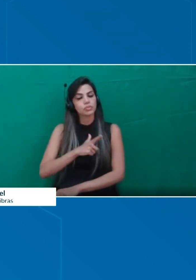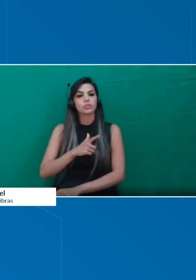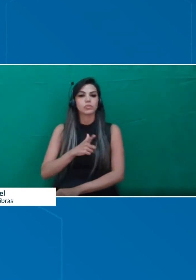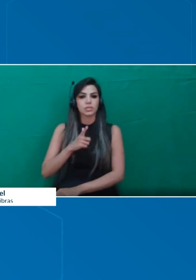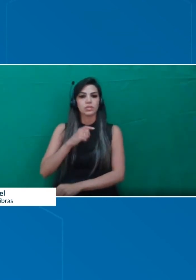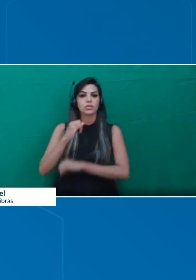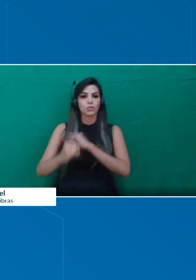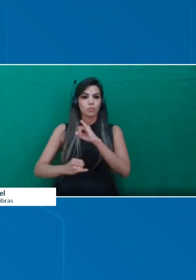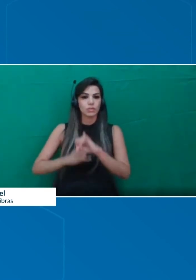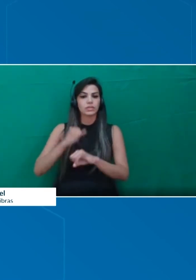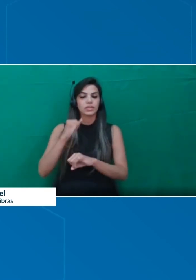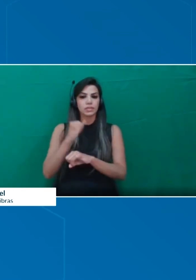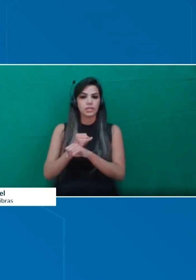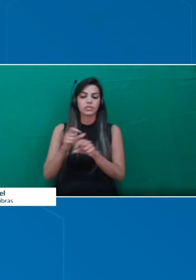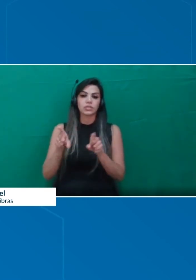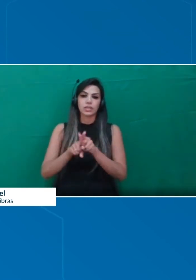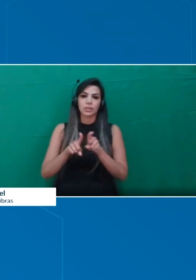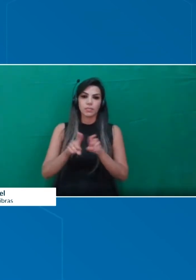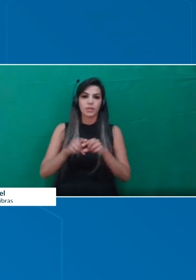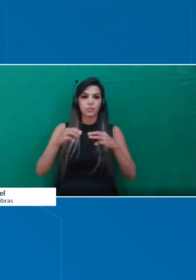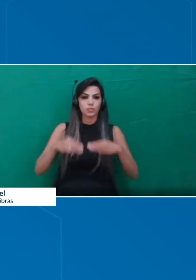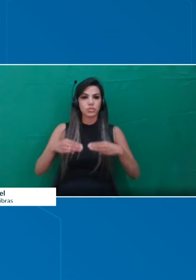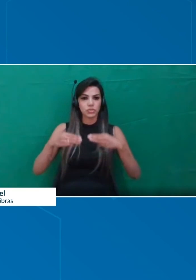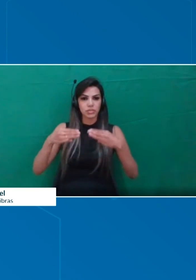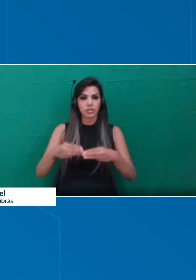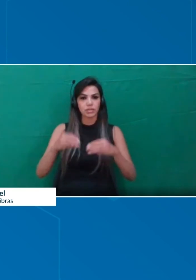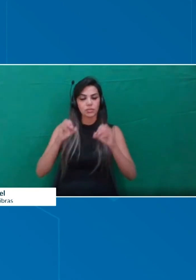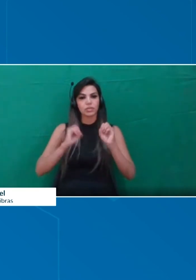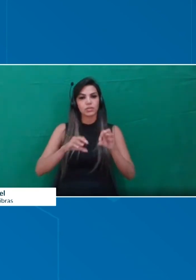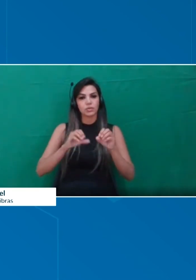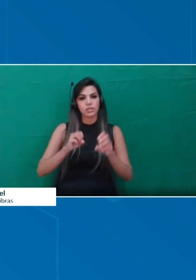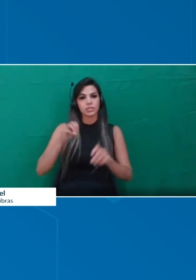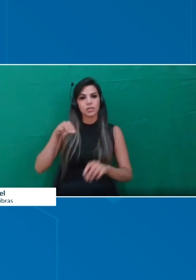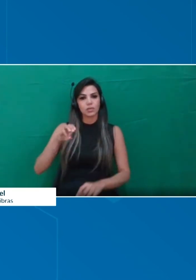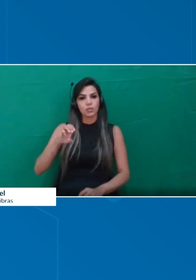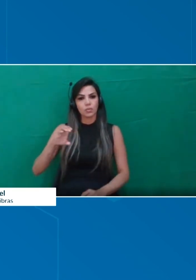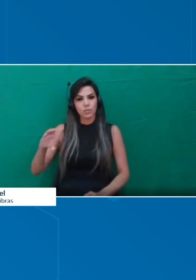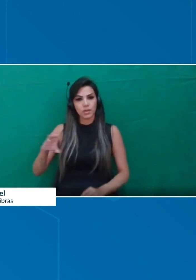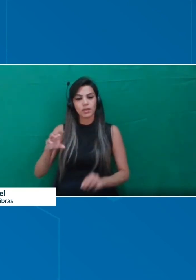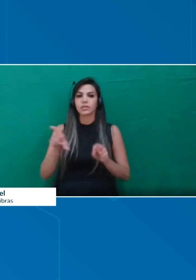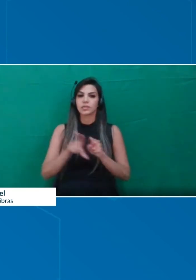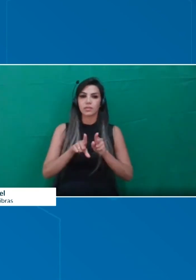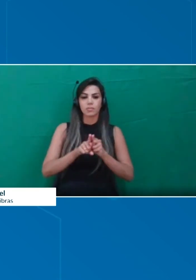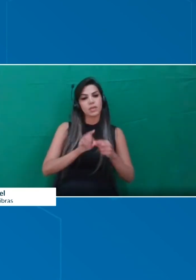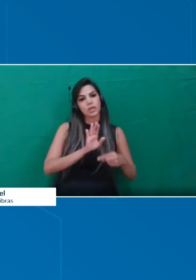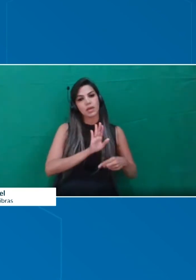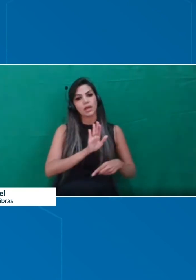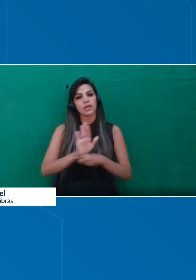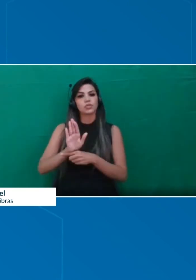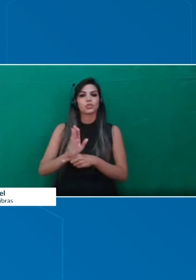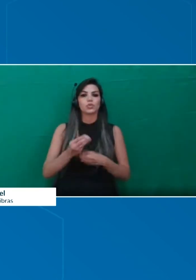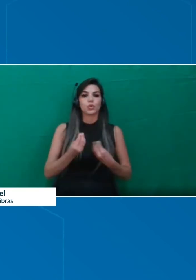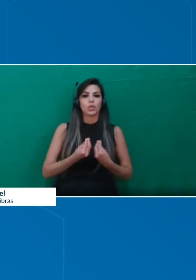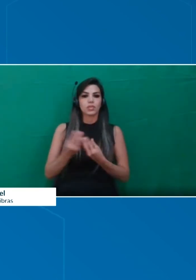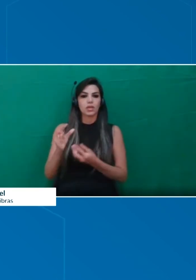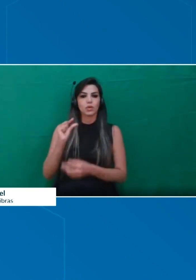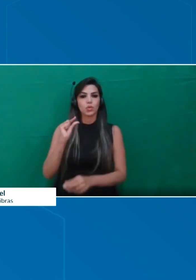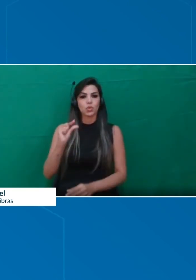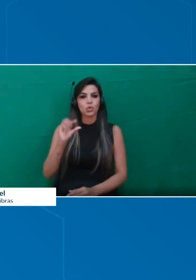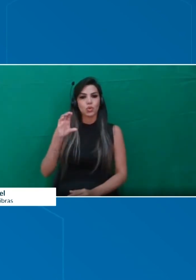movimentou a partir desse diagnóstico nosso e conseguiu adquirir chips, né, que